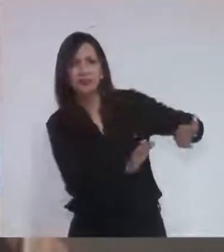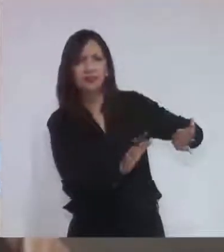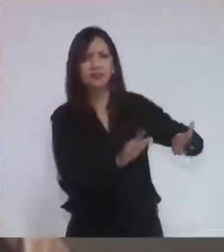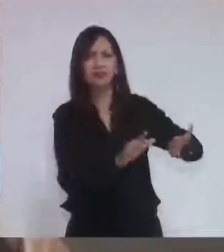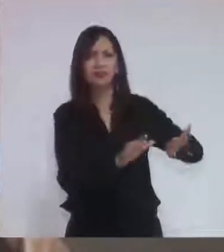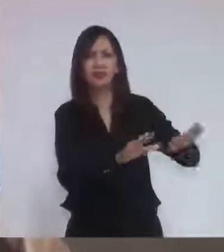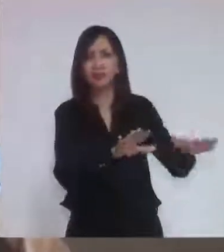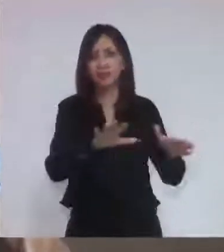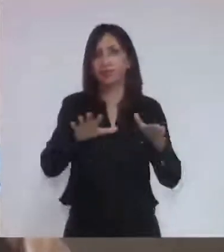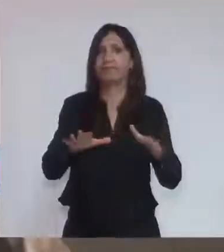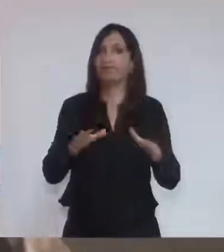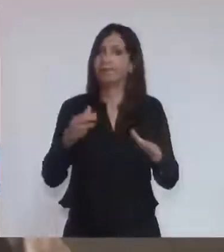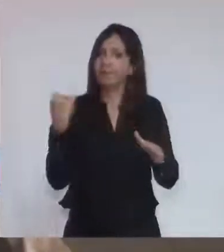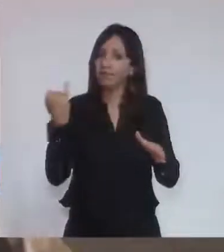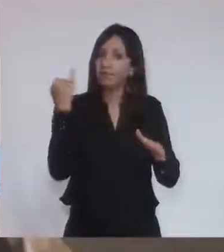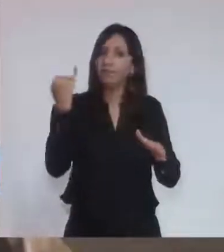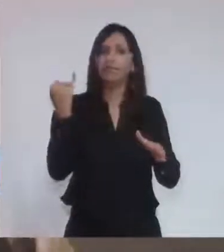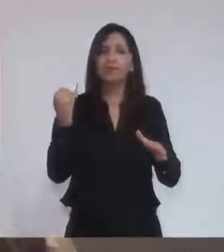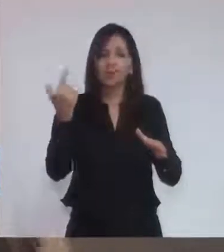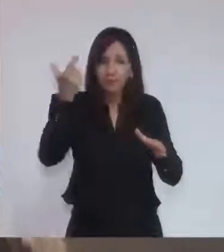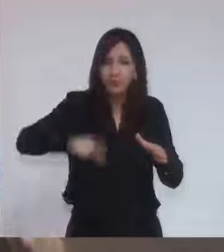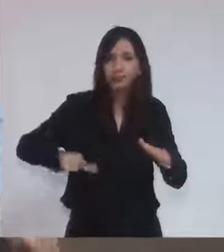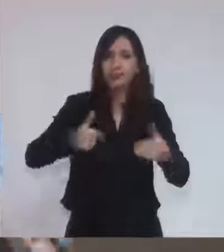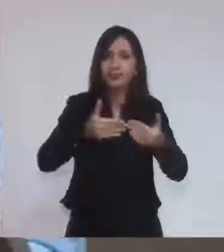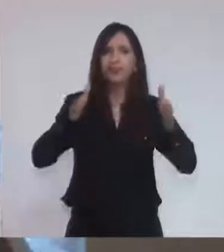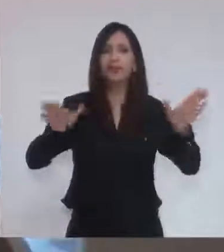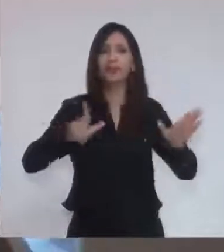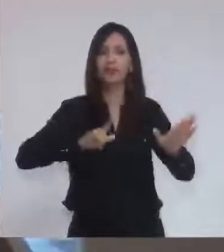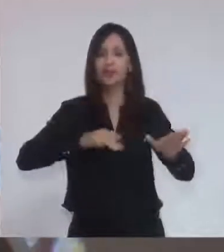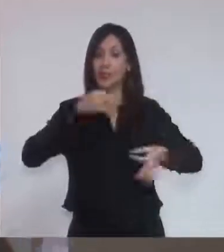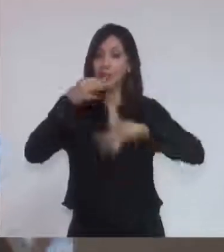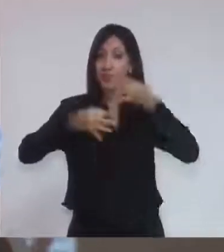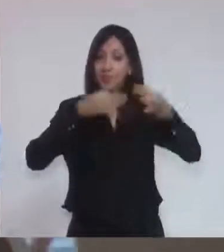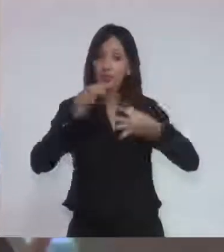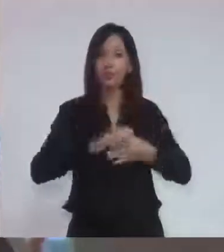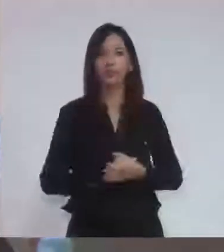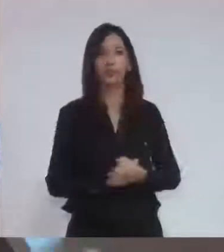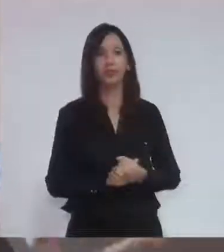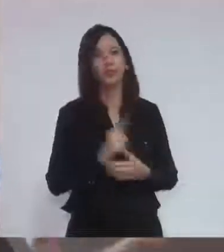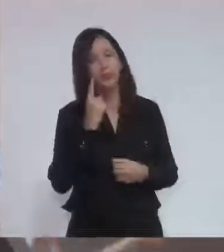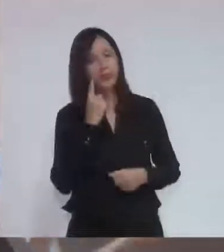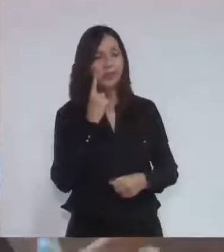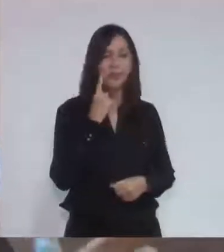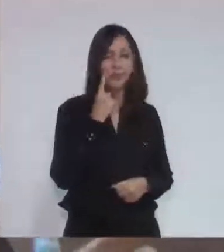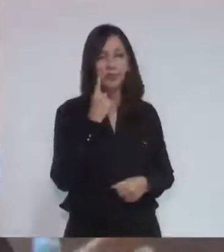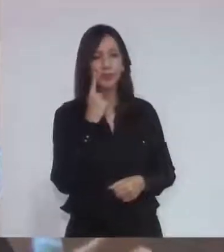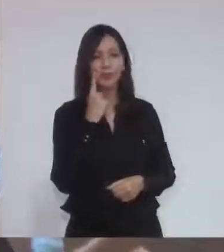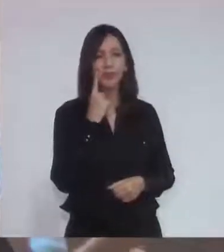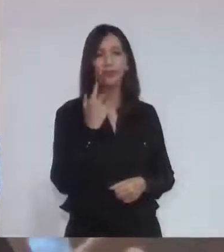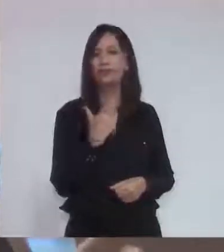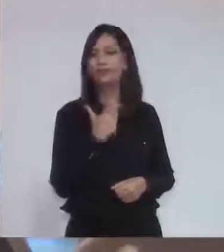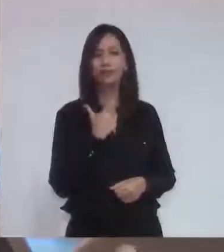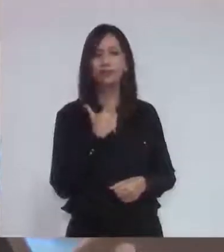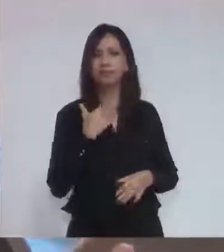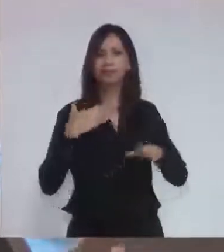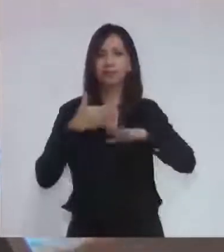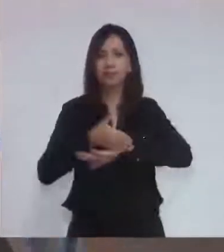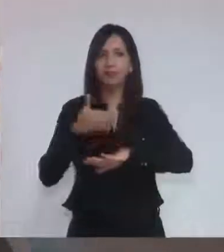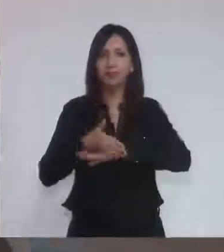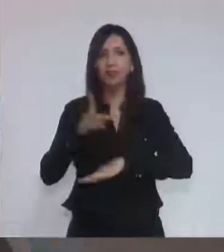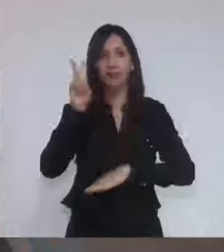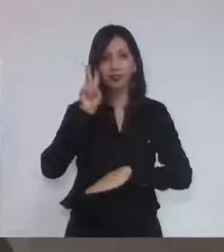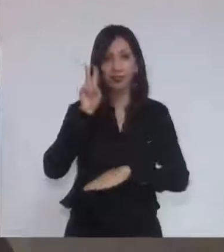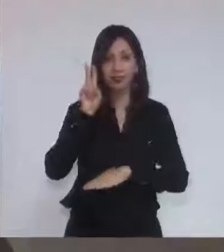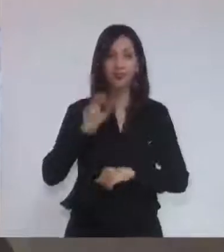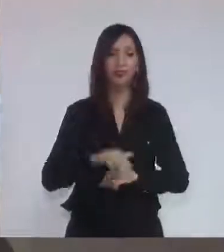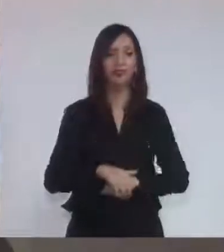de total importância. Venho aqui de novo trazer algumas sugestões. Na verdade são dúvidas, não é? Como a gente não pode participar de segunda-feira, eu